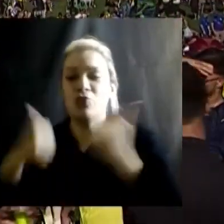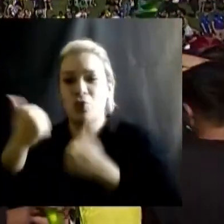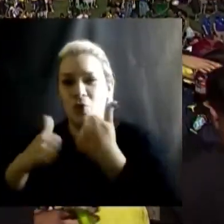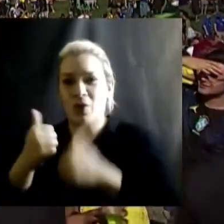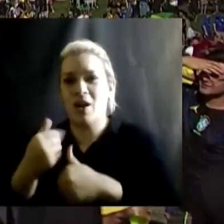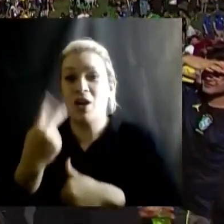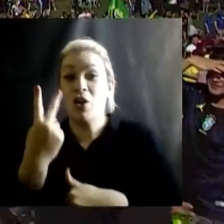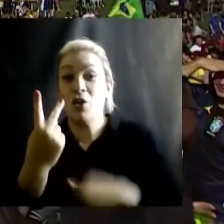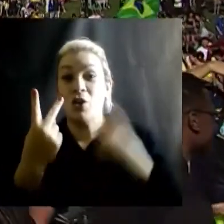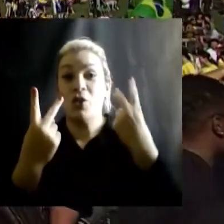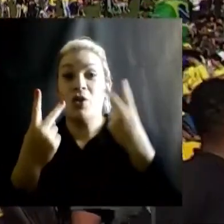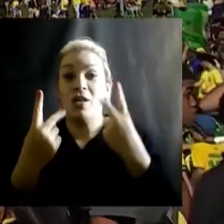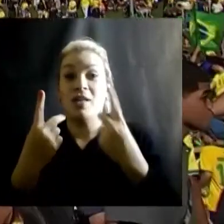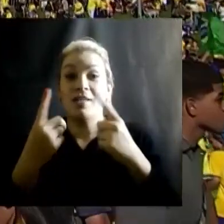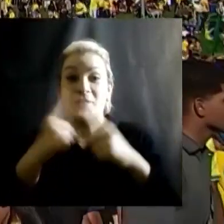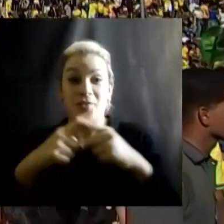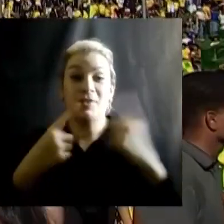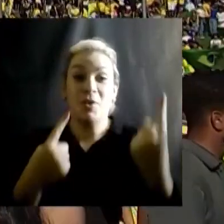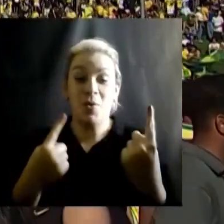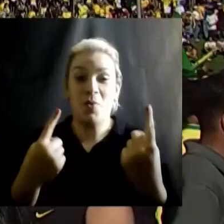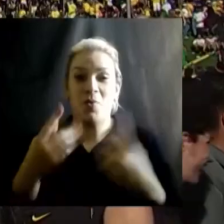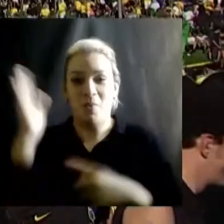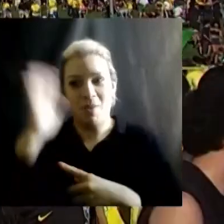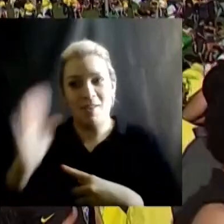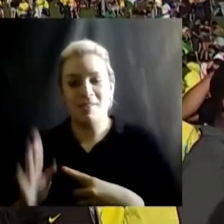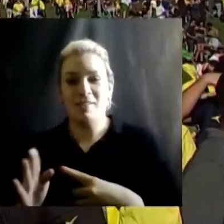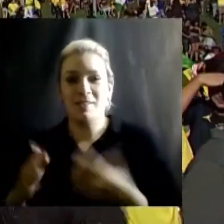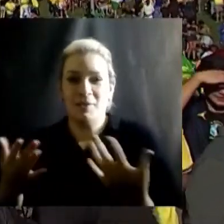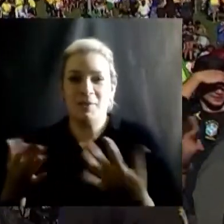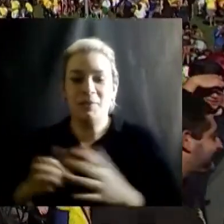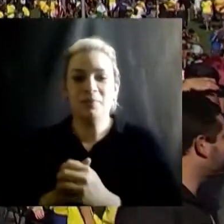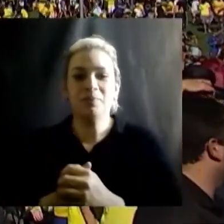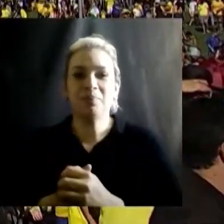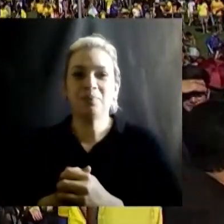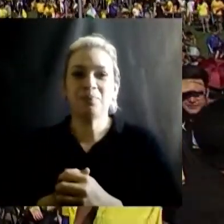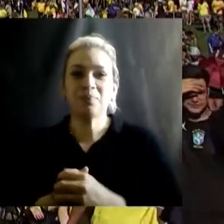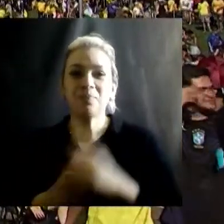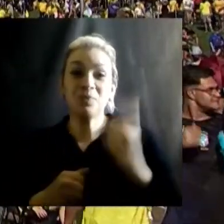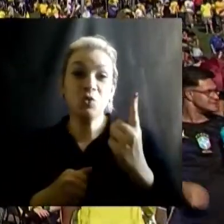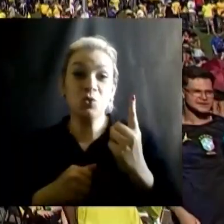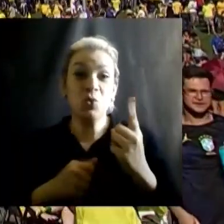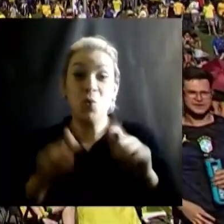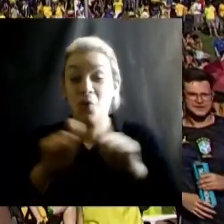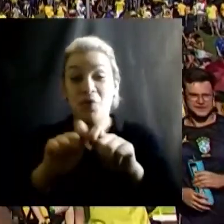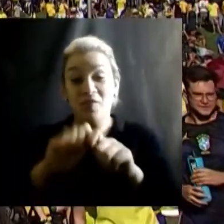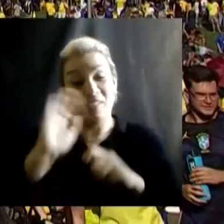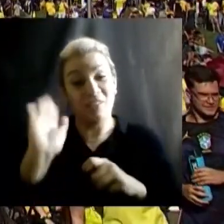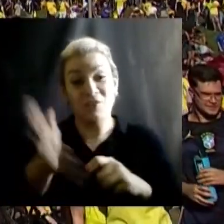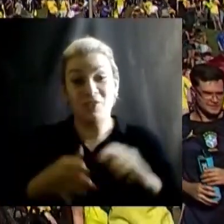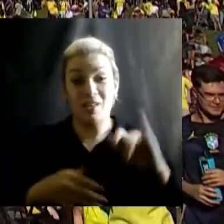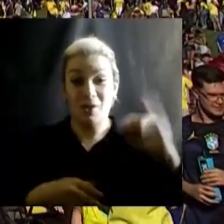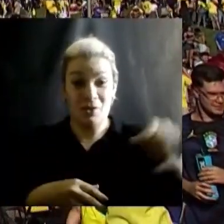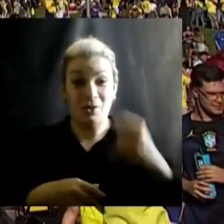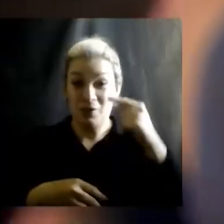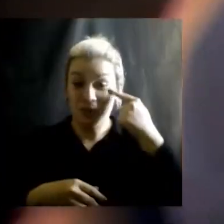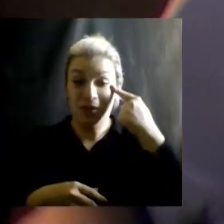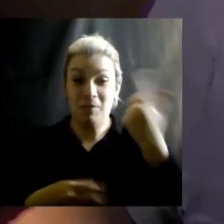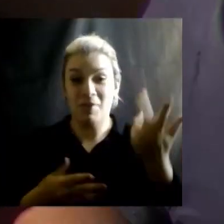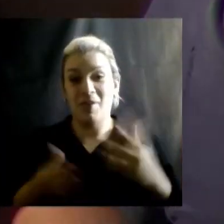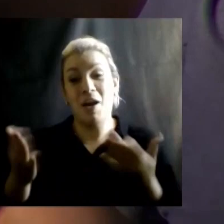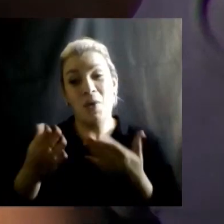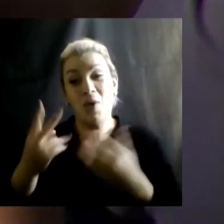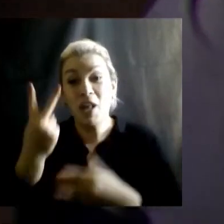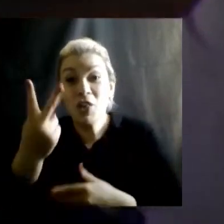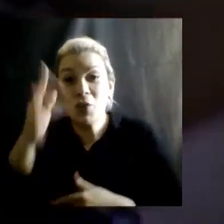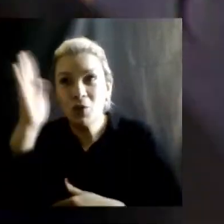cima. 2-1 já, porque um já fez o Japão no primeiro. Já fez, o Japão já fez um, agora é só 2 do Brasil e a gente acaba o jogo.